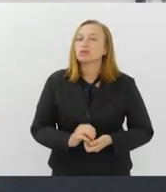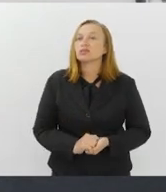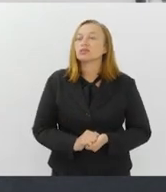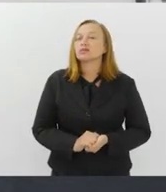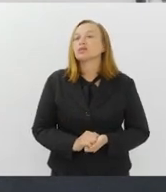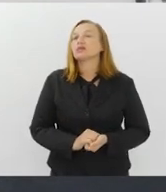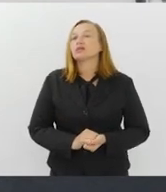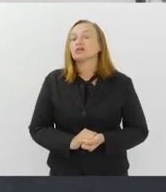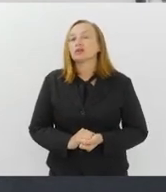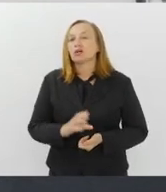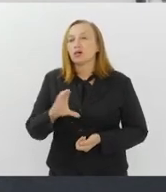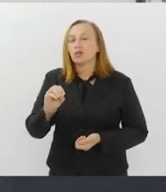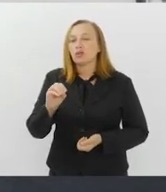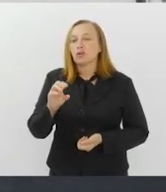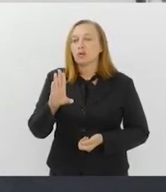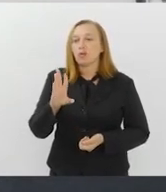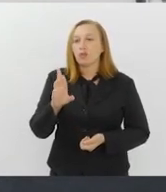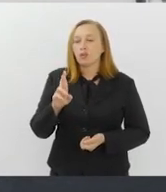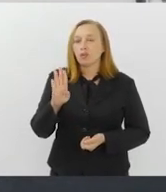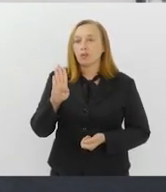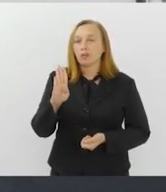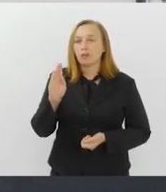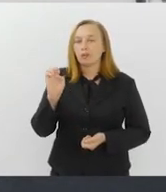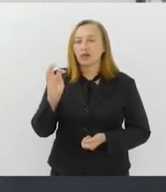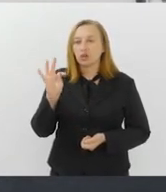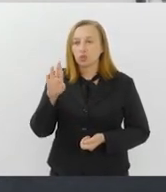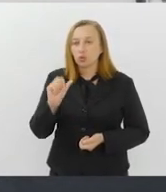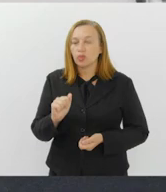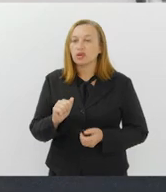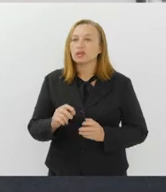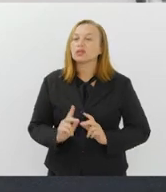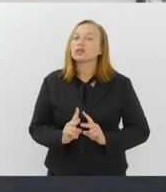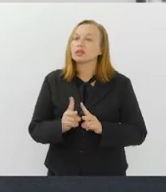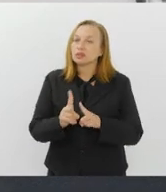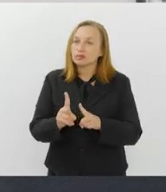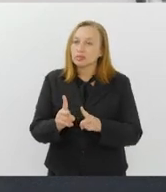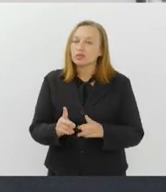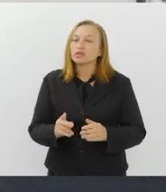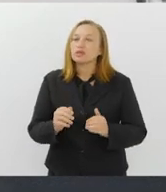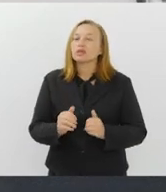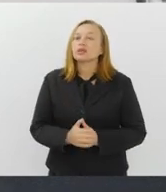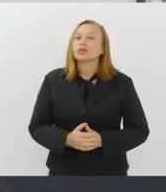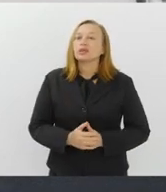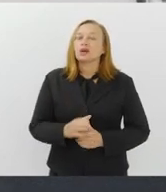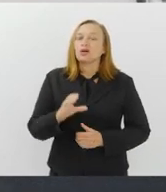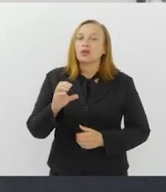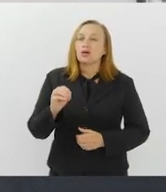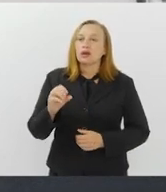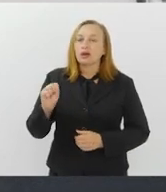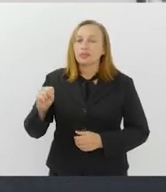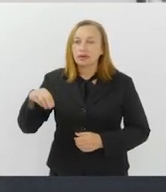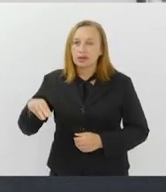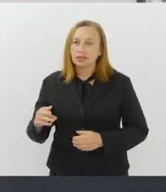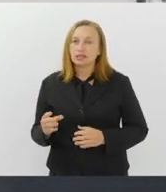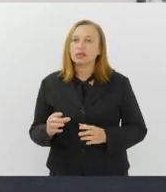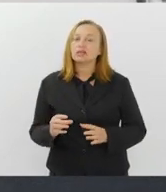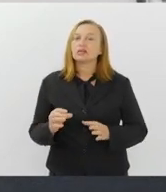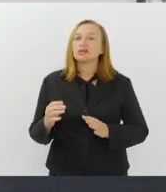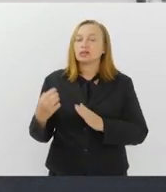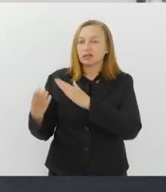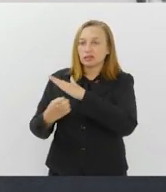coberturas. Nesse mesmo caminho, a própria ANS diz exigir que as operadoras informem